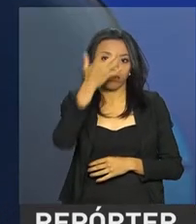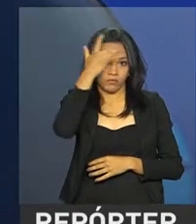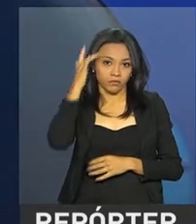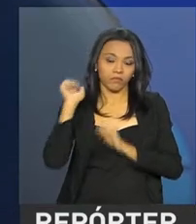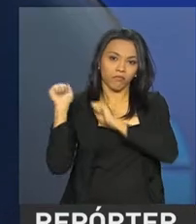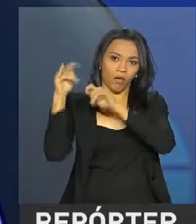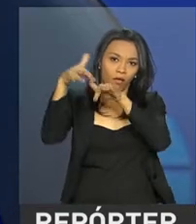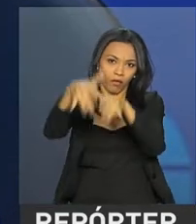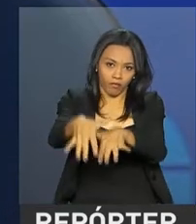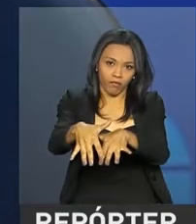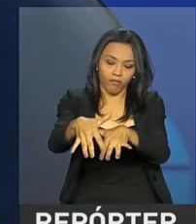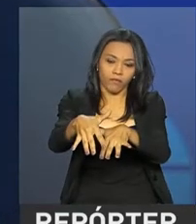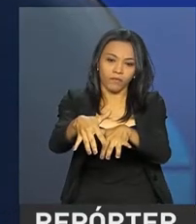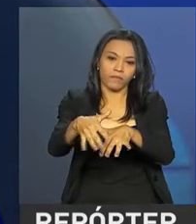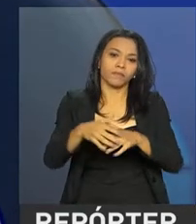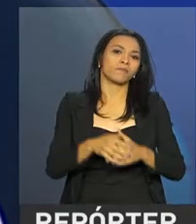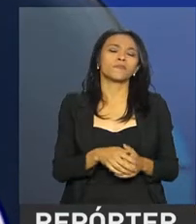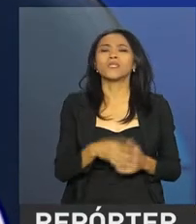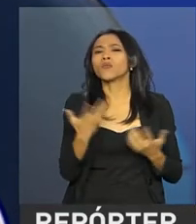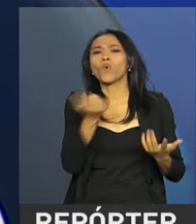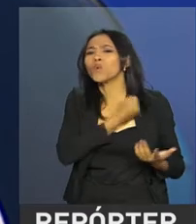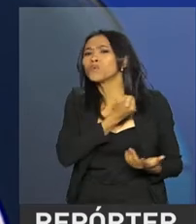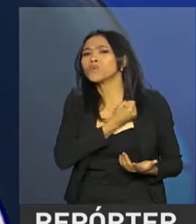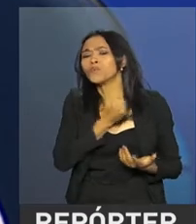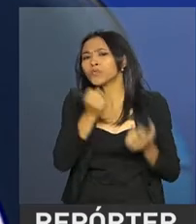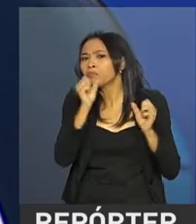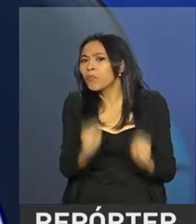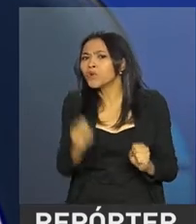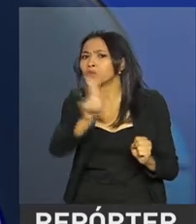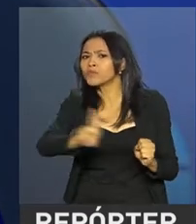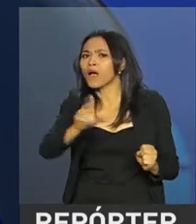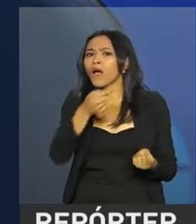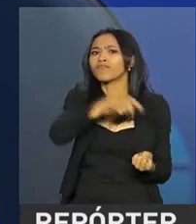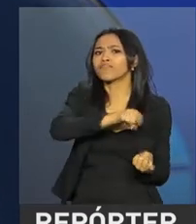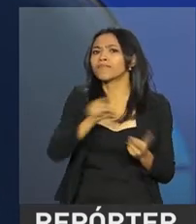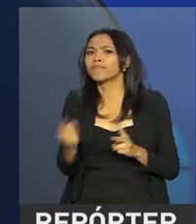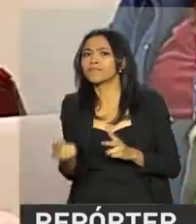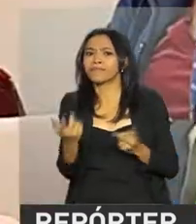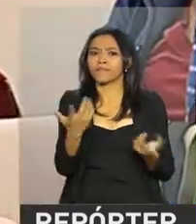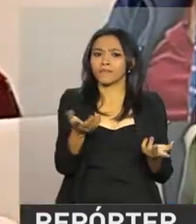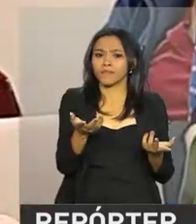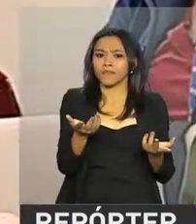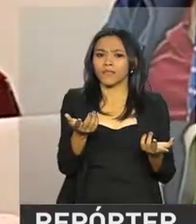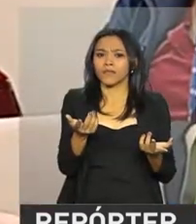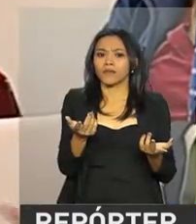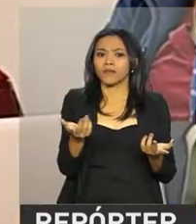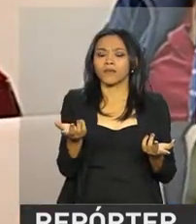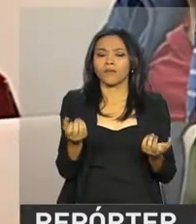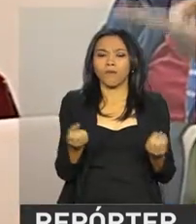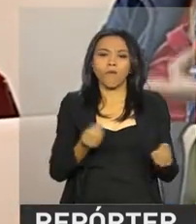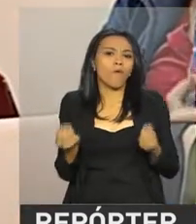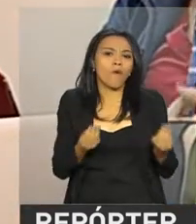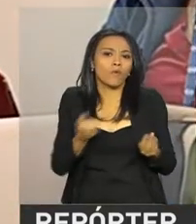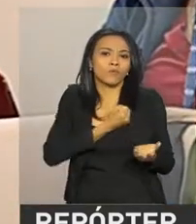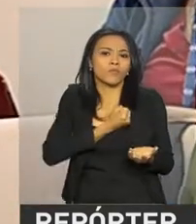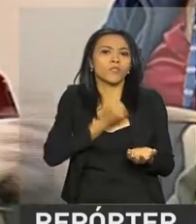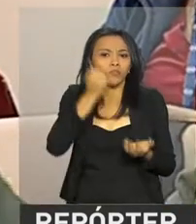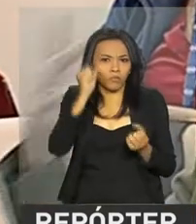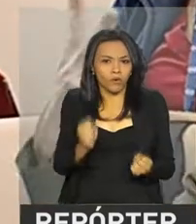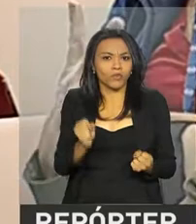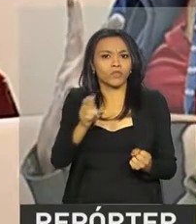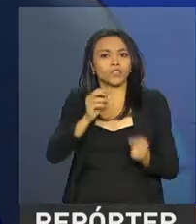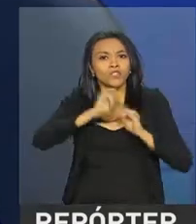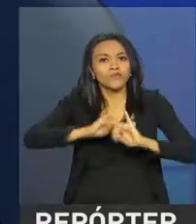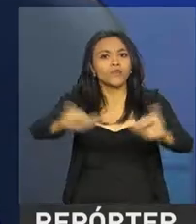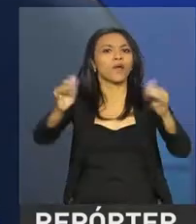bom. Qual o número que a gente pode usar? Quantos estudantes dos 6 milhões? Dois percentuais, né? Bom. Aí